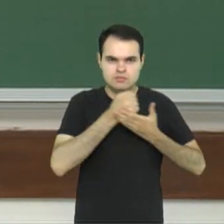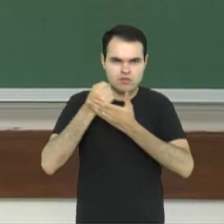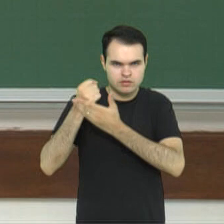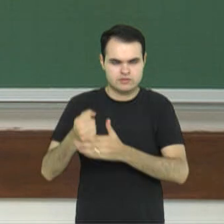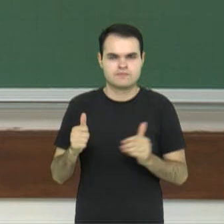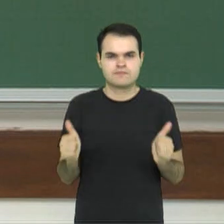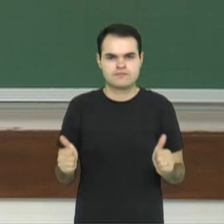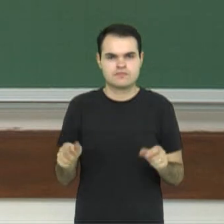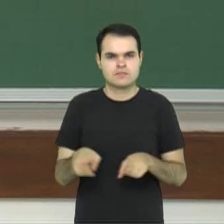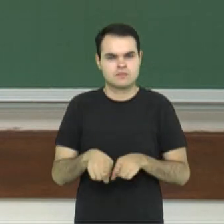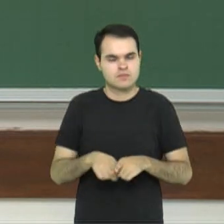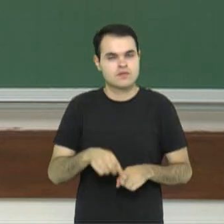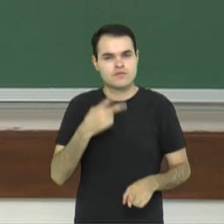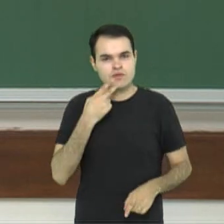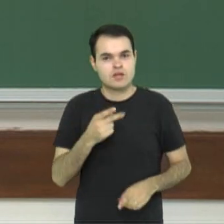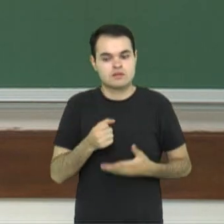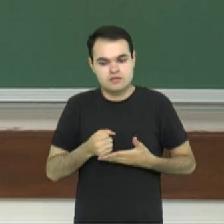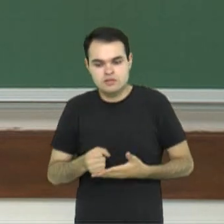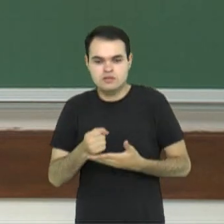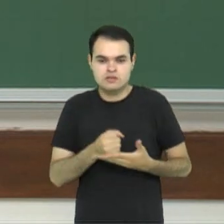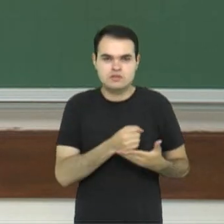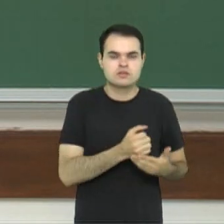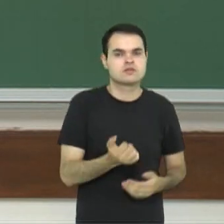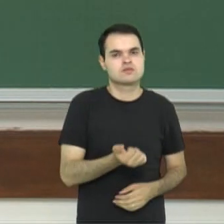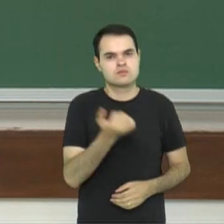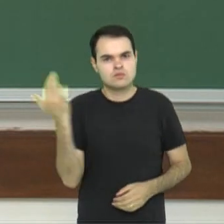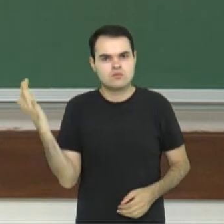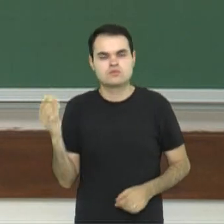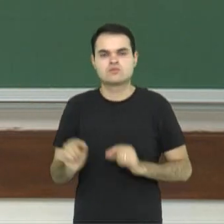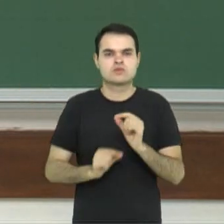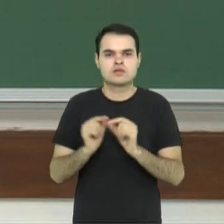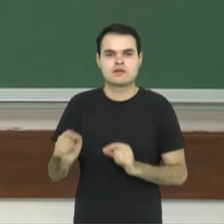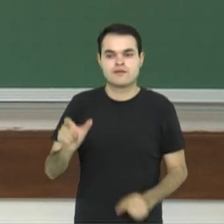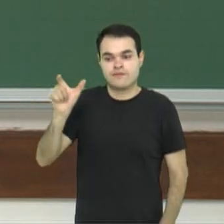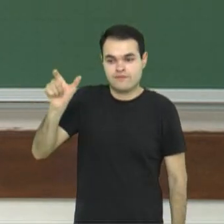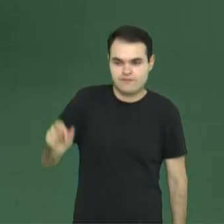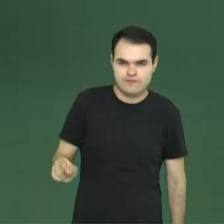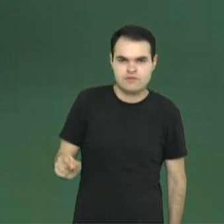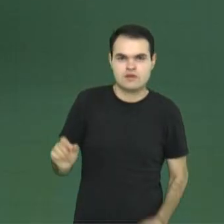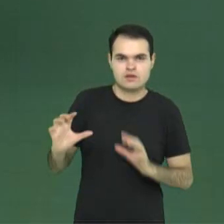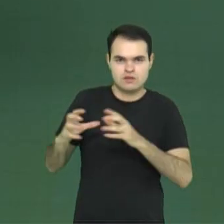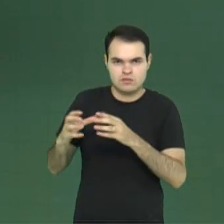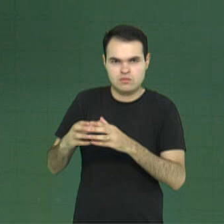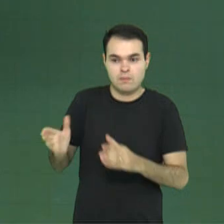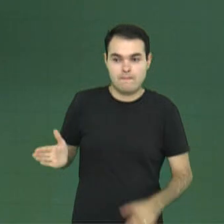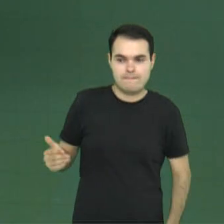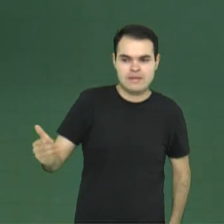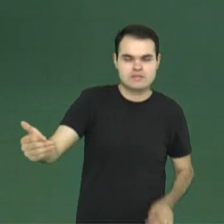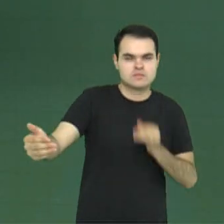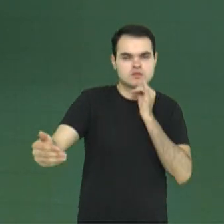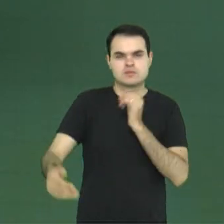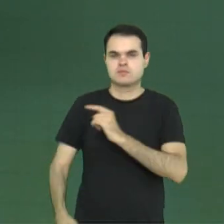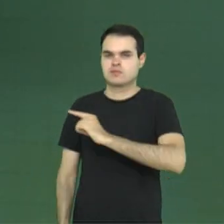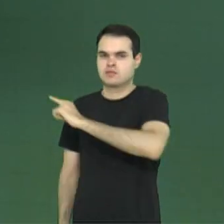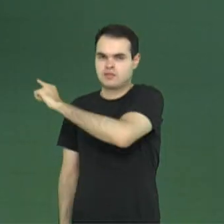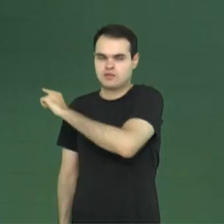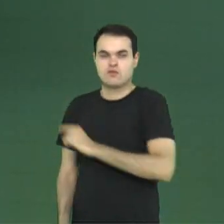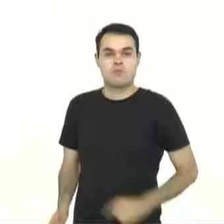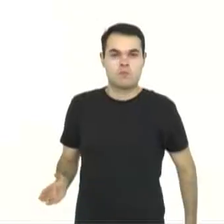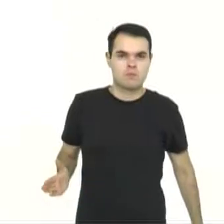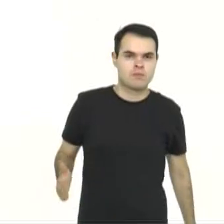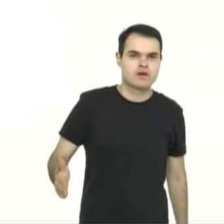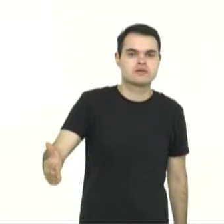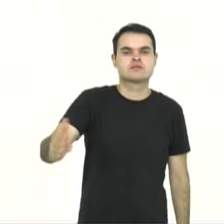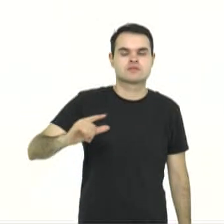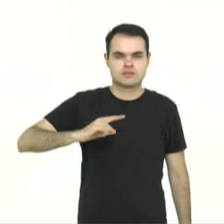E vamos falar sobre o sistema de transporte em alguns vertebrados, como os peixes, que a gente pode analisar aqui nesse slide. Os peixes, eles vão